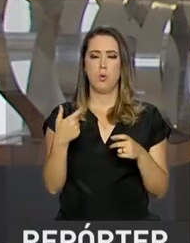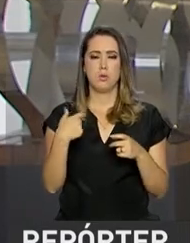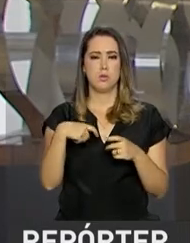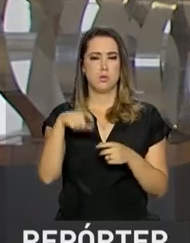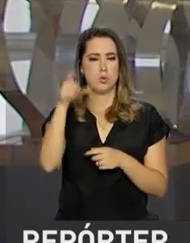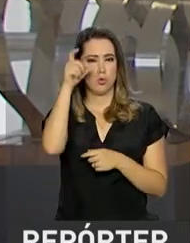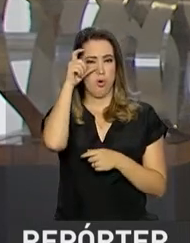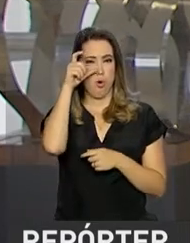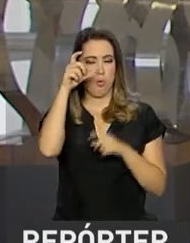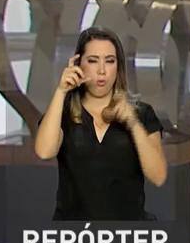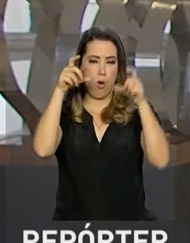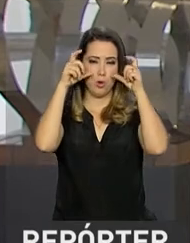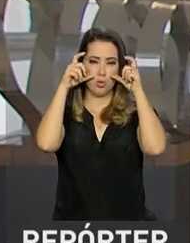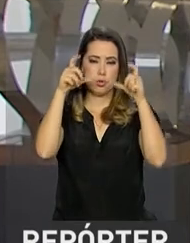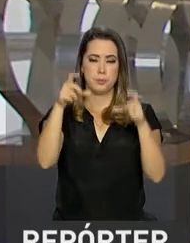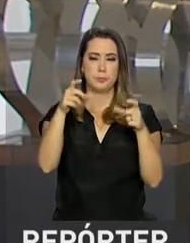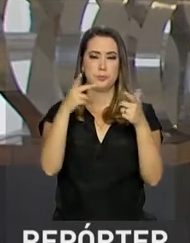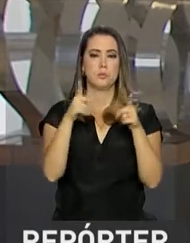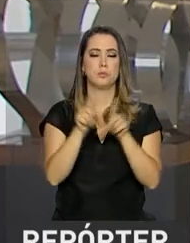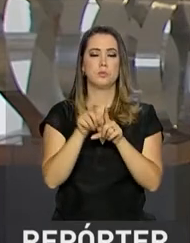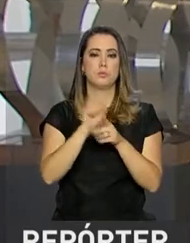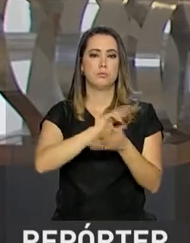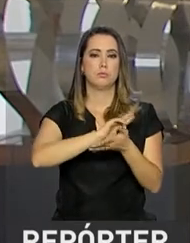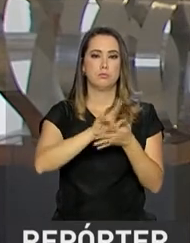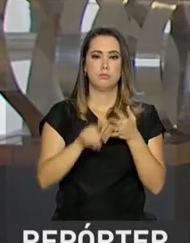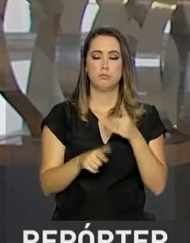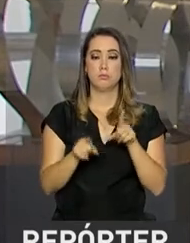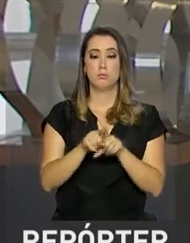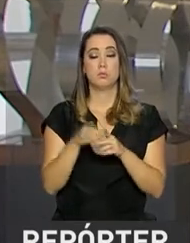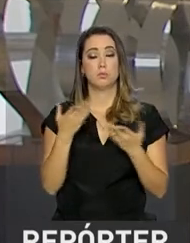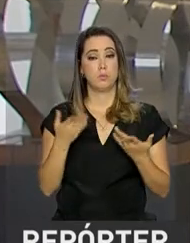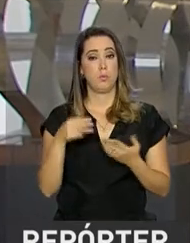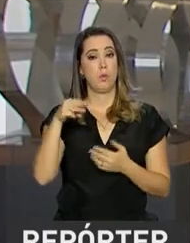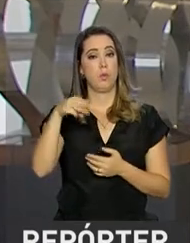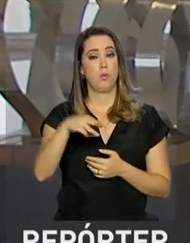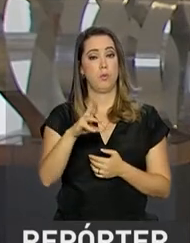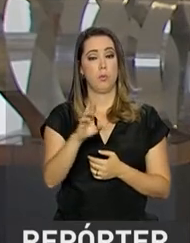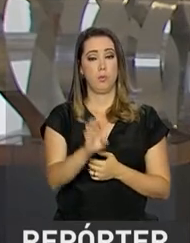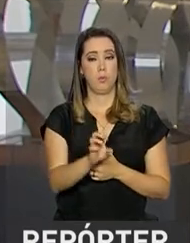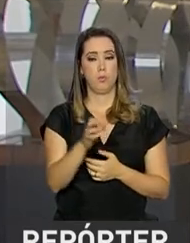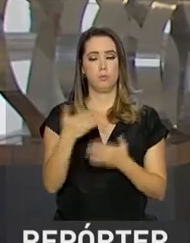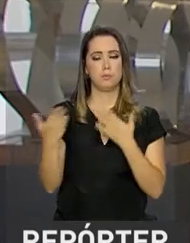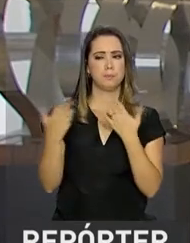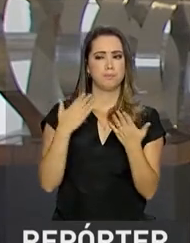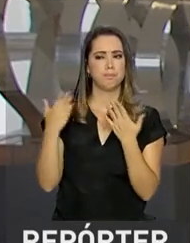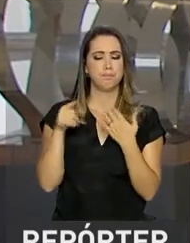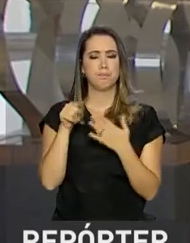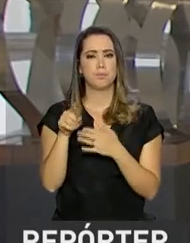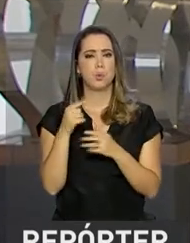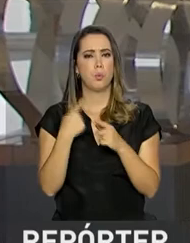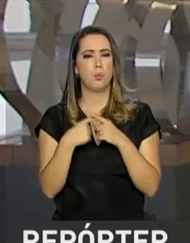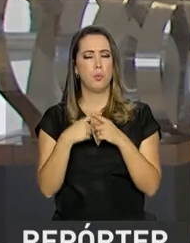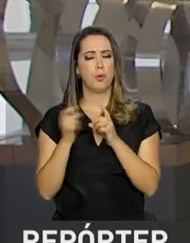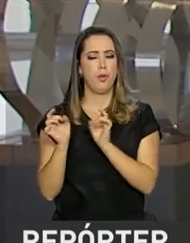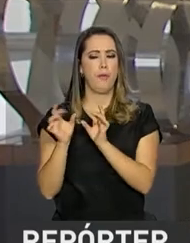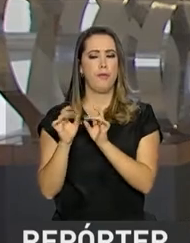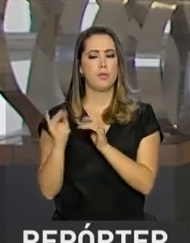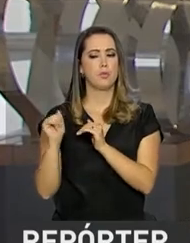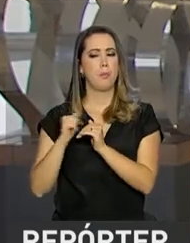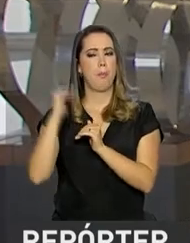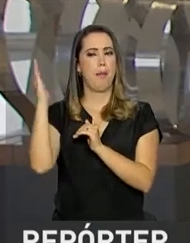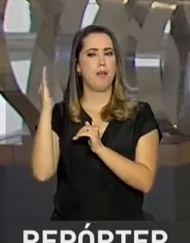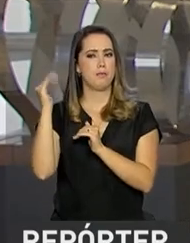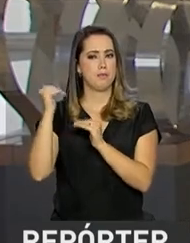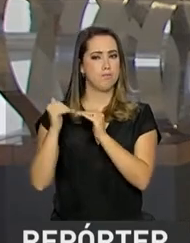precisão o ministério da indústria comércio exterior e serviços tem um raciocínio em relação a este aumento das importações que vêm